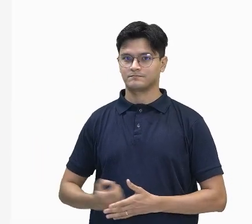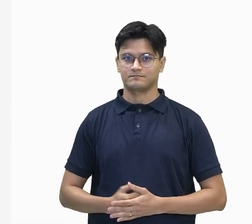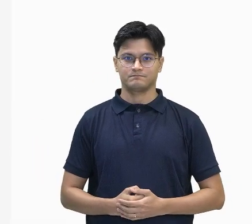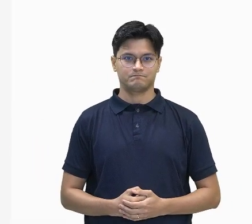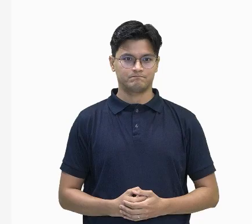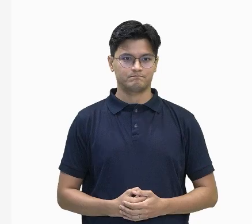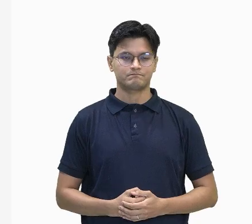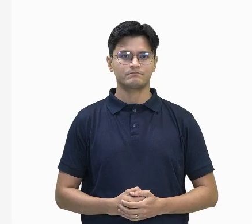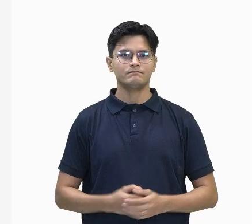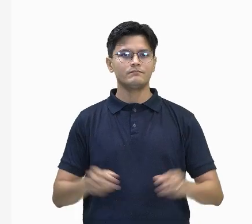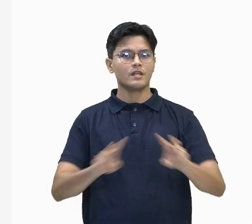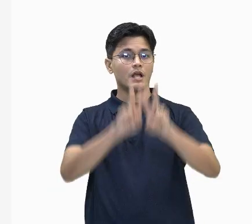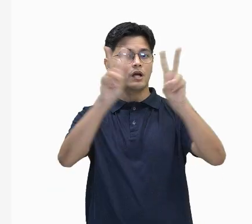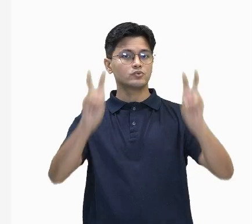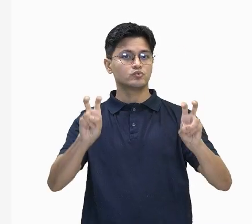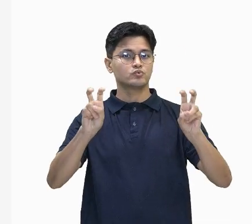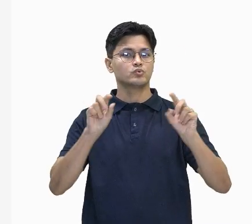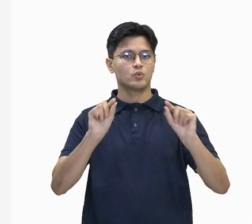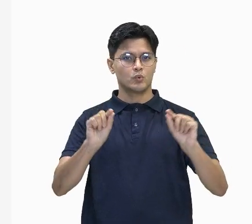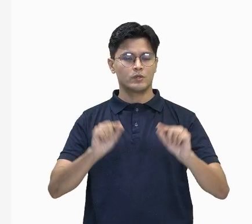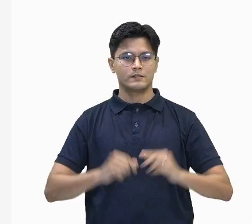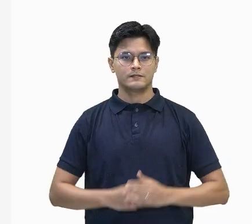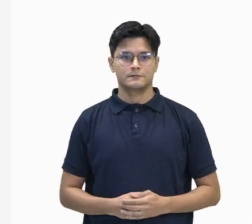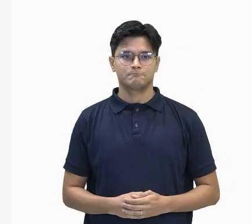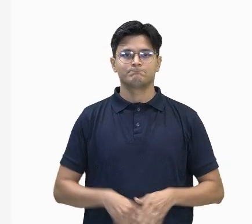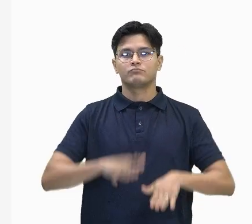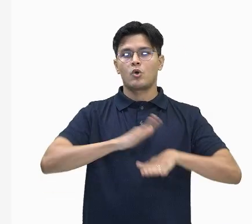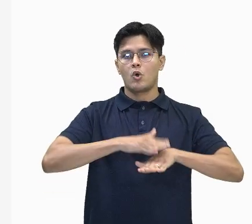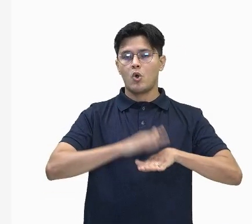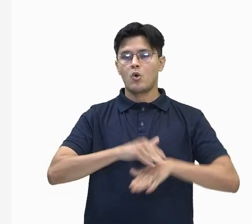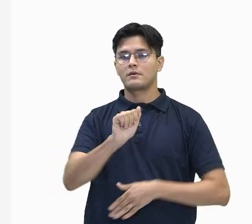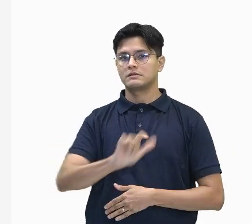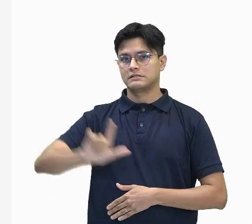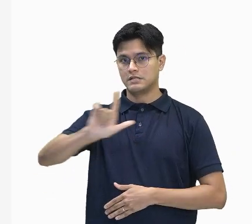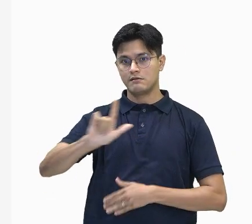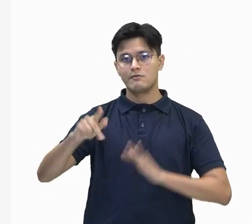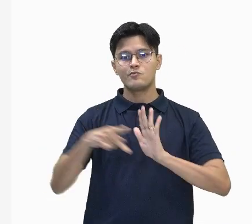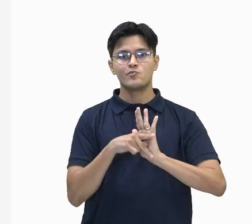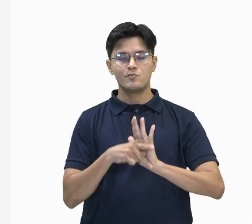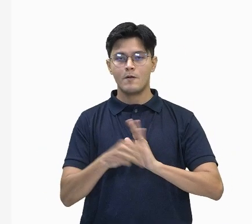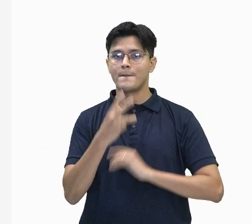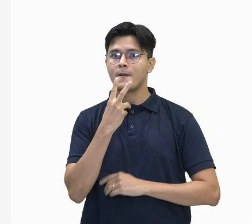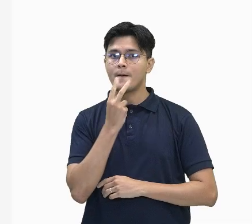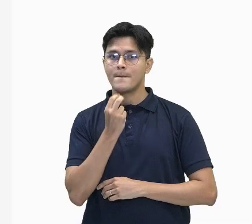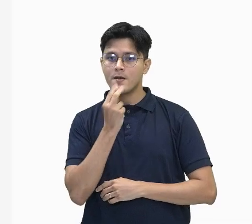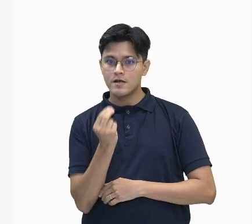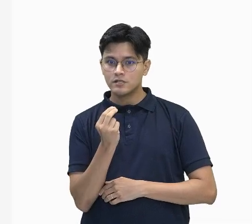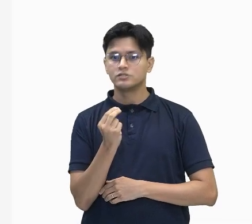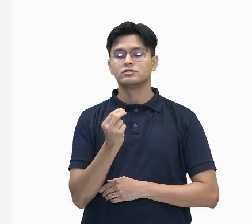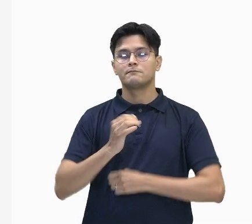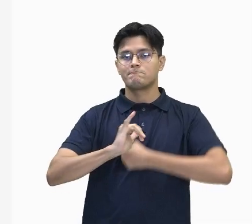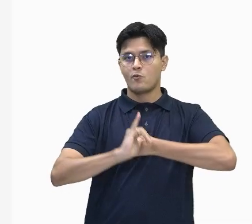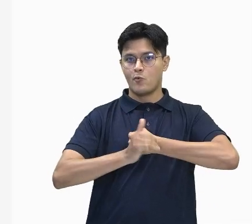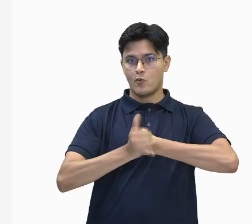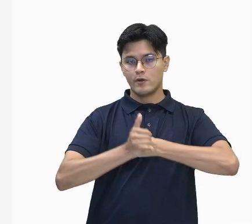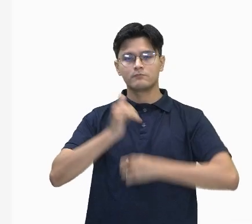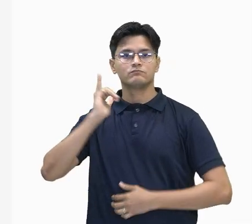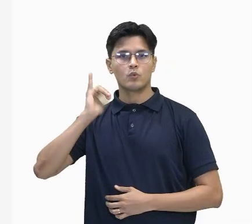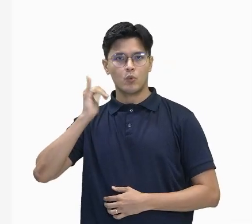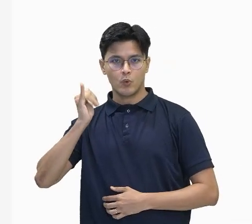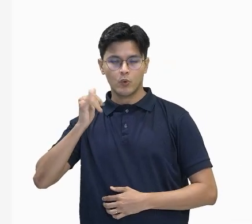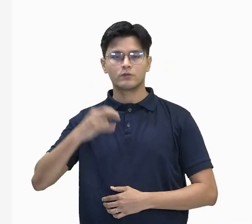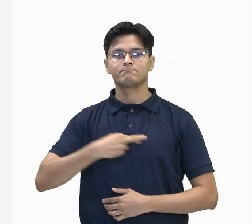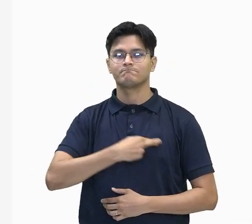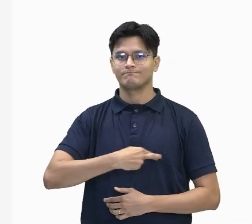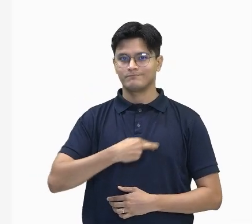Objeto de conhecimento: a obra machadiana, crônica, conto, romance, e